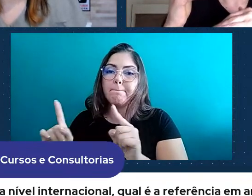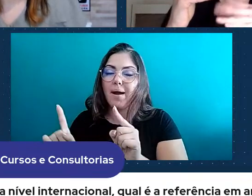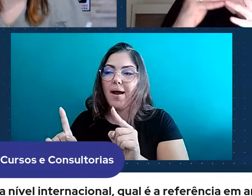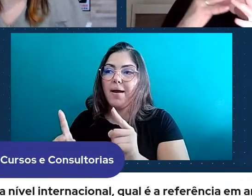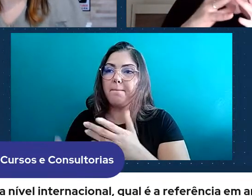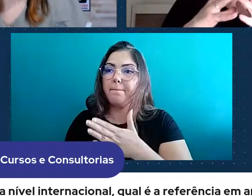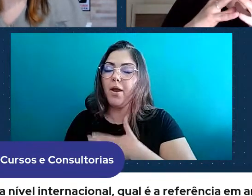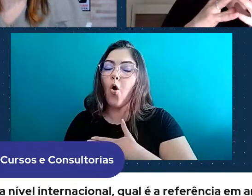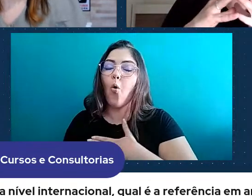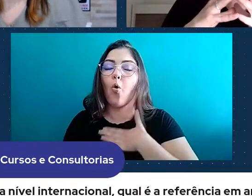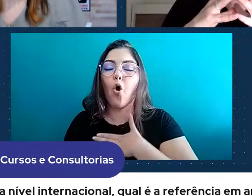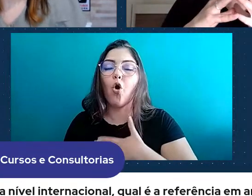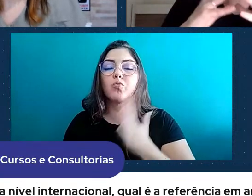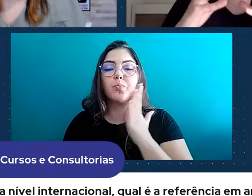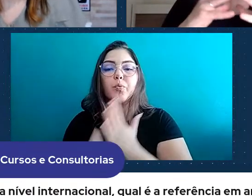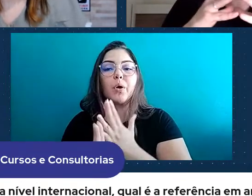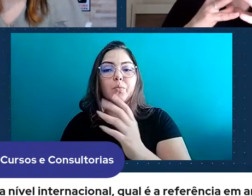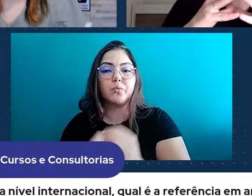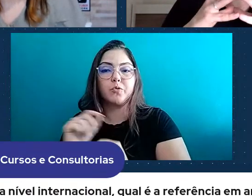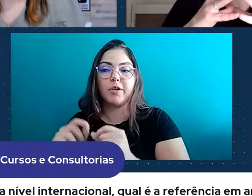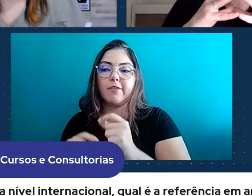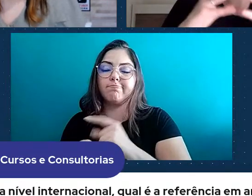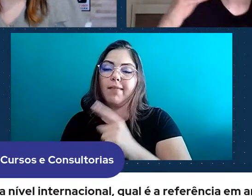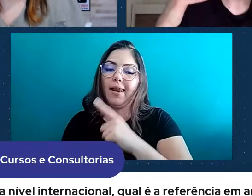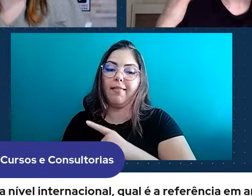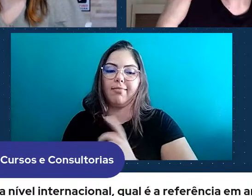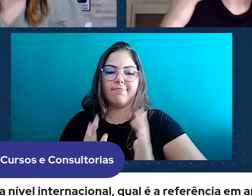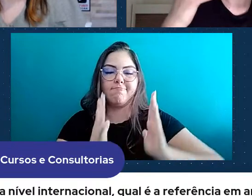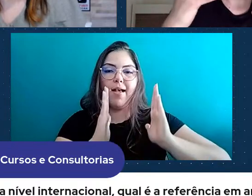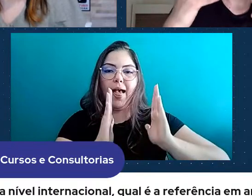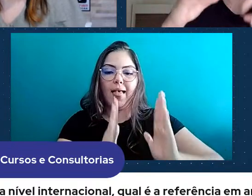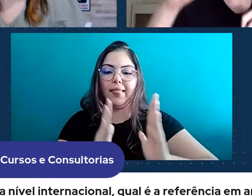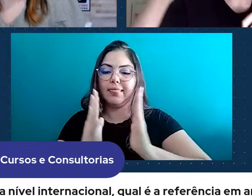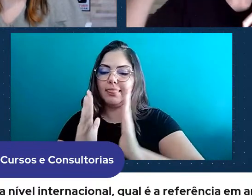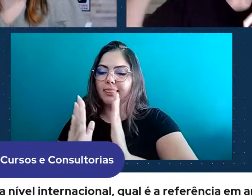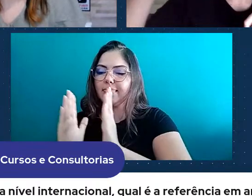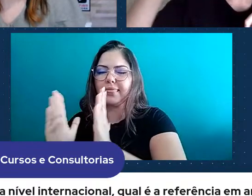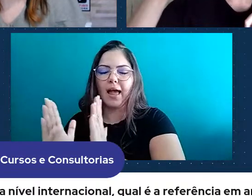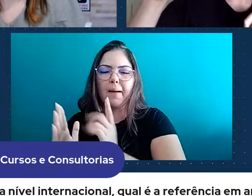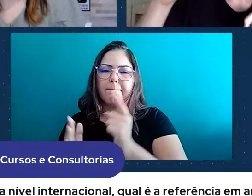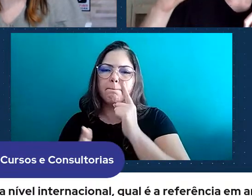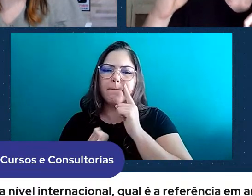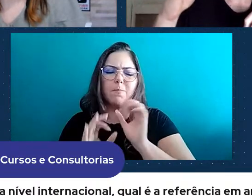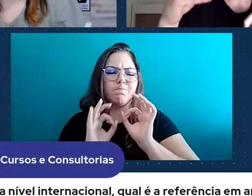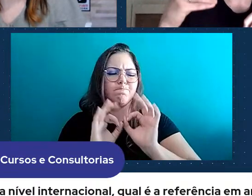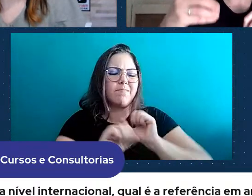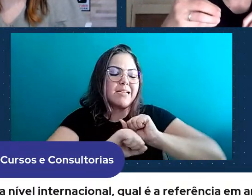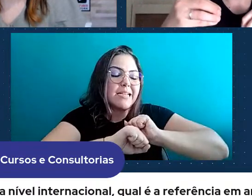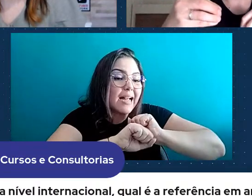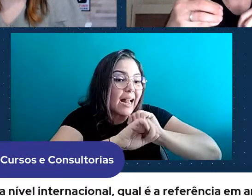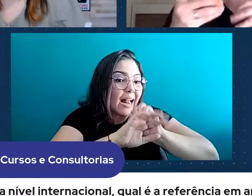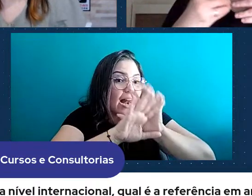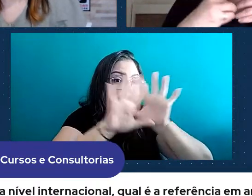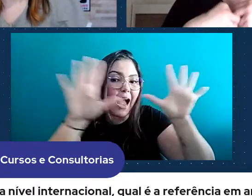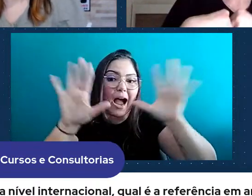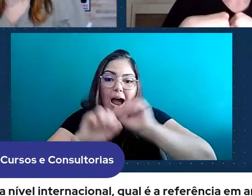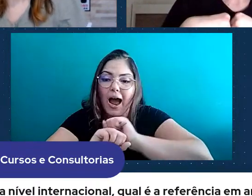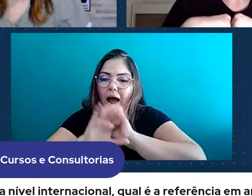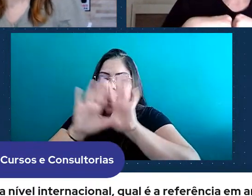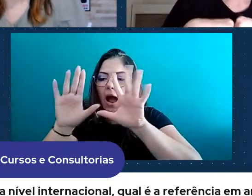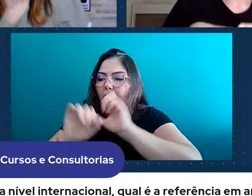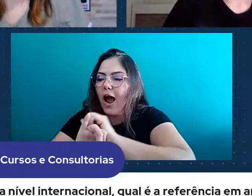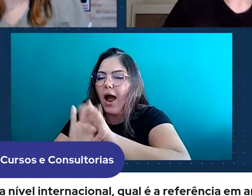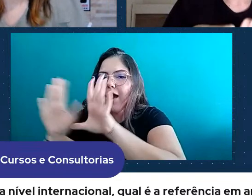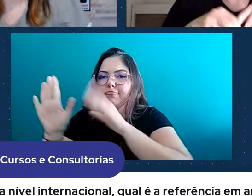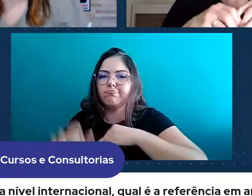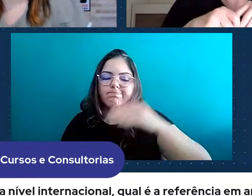etapas com um nível de nitidez, por assim dizer, com o que fazer em cada etapa. Por que que eu